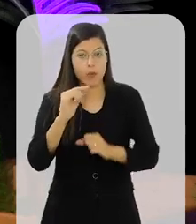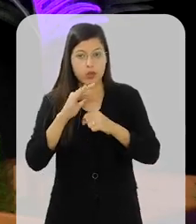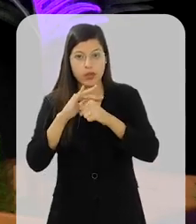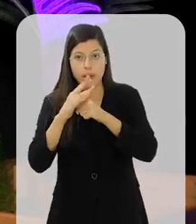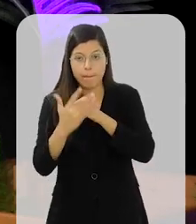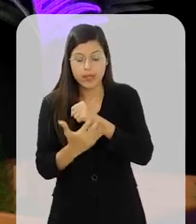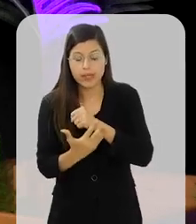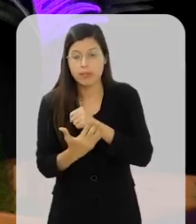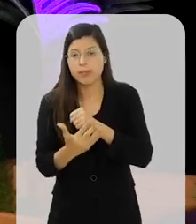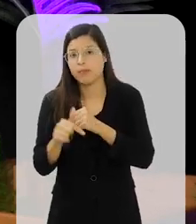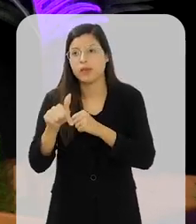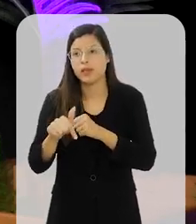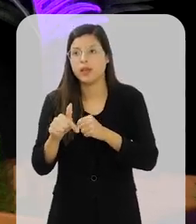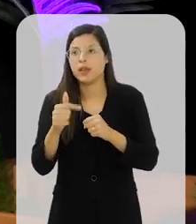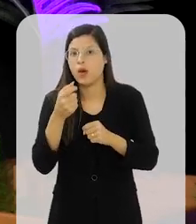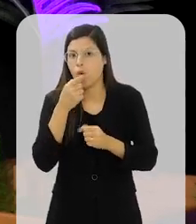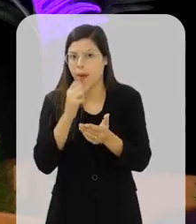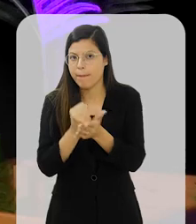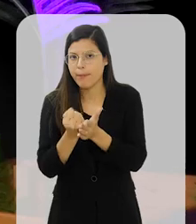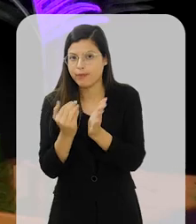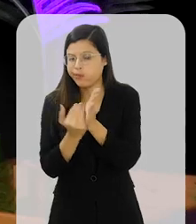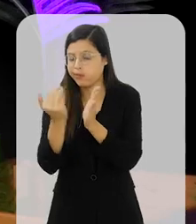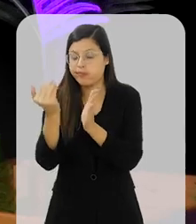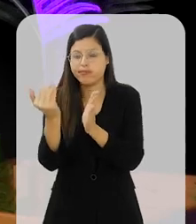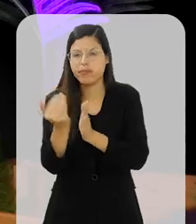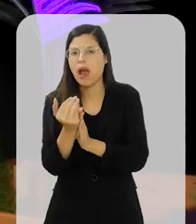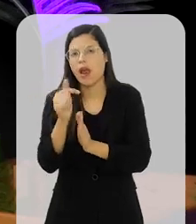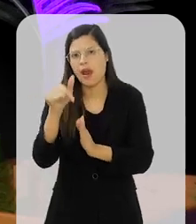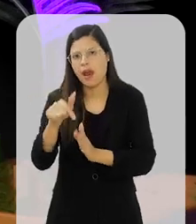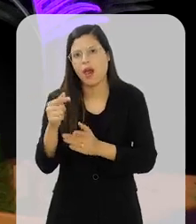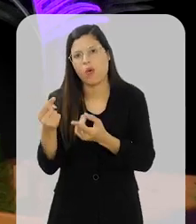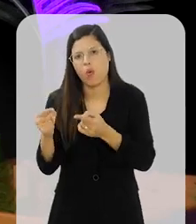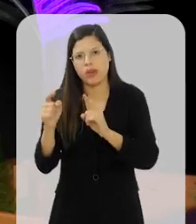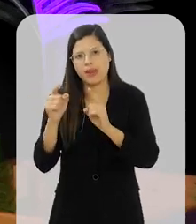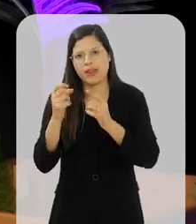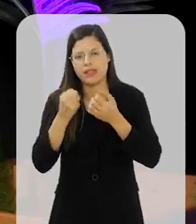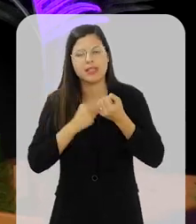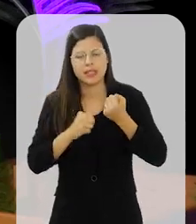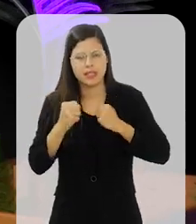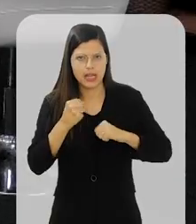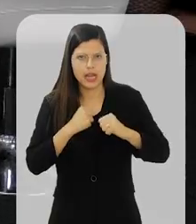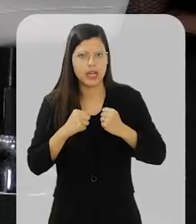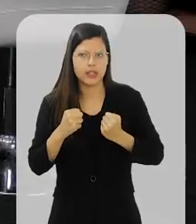estão batendo recordes de venda é para tratar transtornos psiquiátricos, como a própria ansiedade.